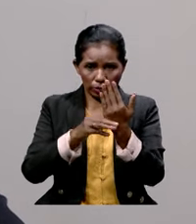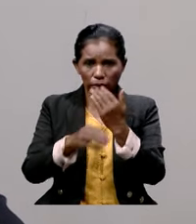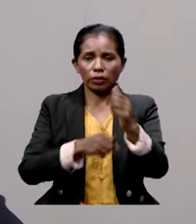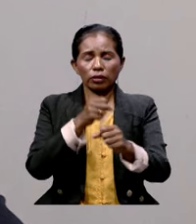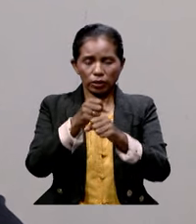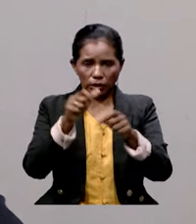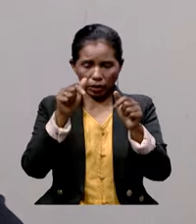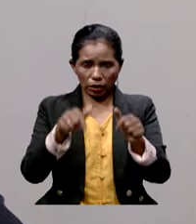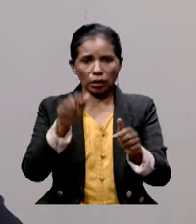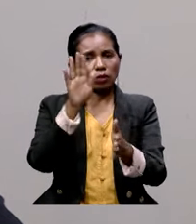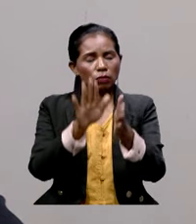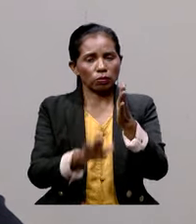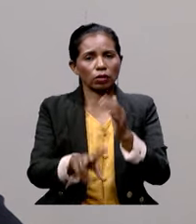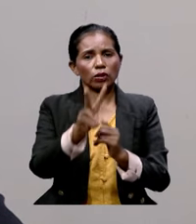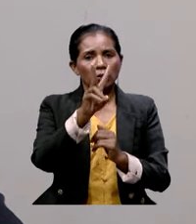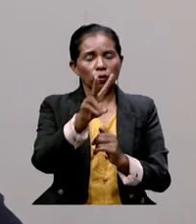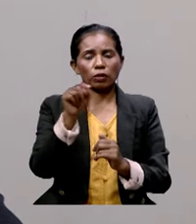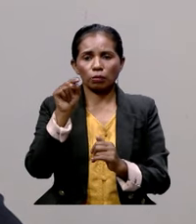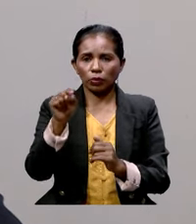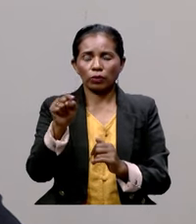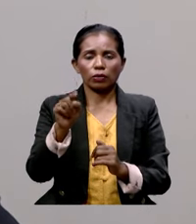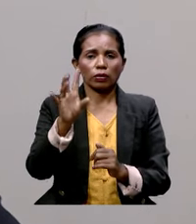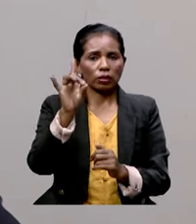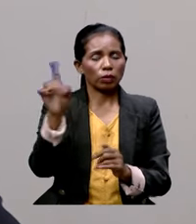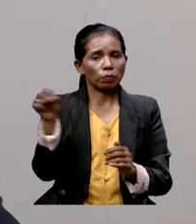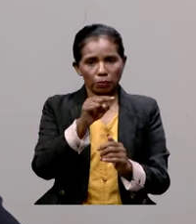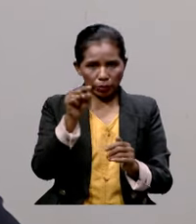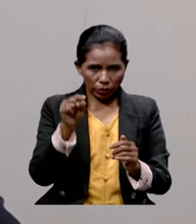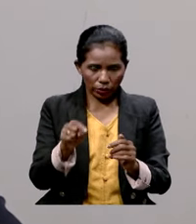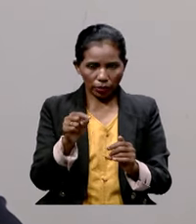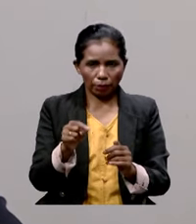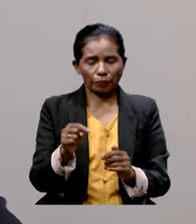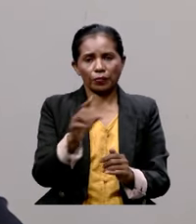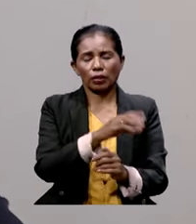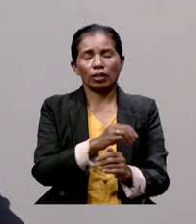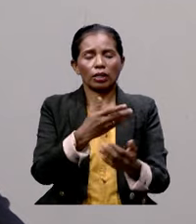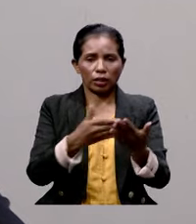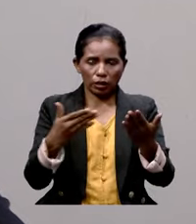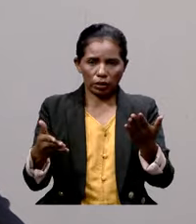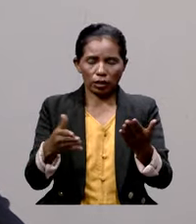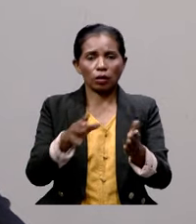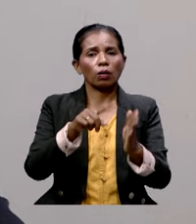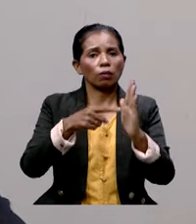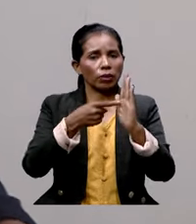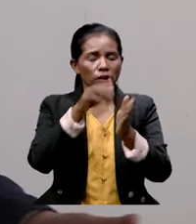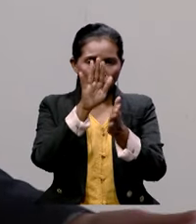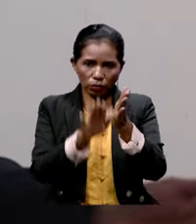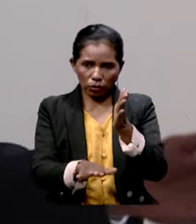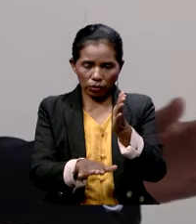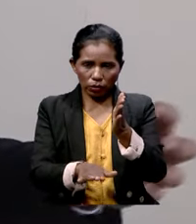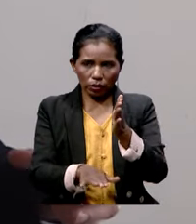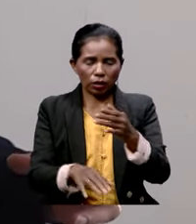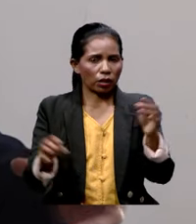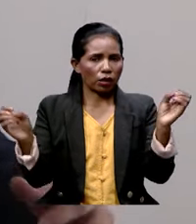é 2.7%. Né, vê que a inflação, essa linha preço, né, rahu, tudo não é, mas Daniela